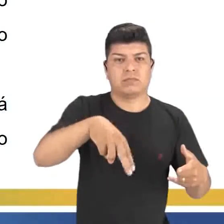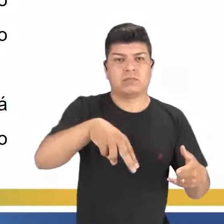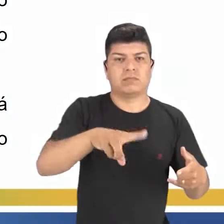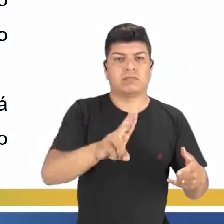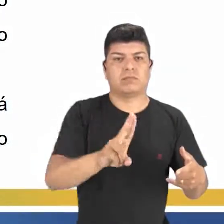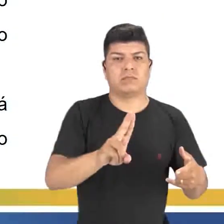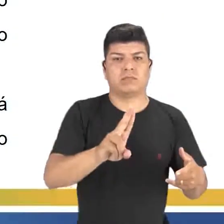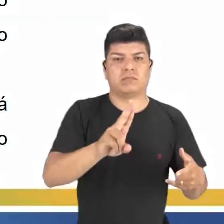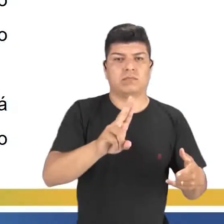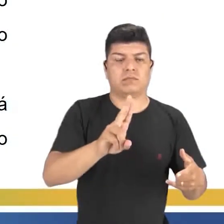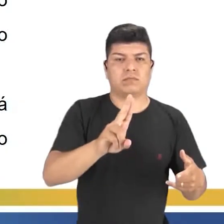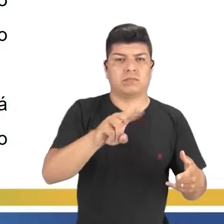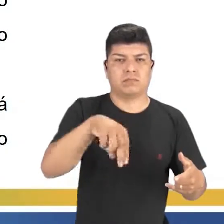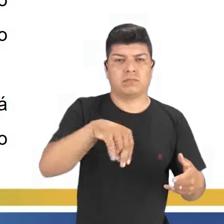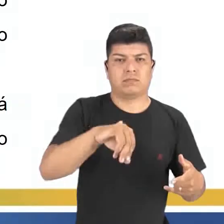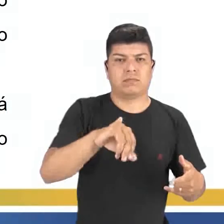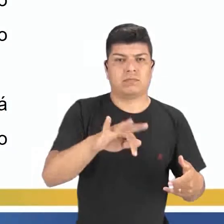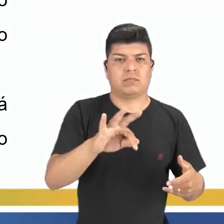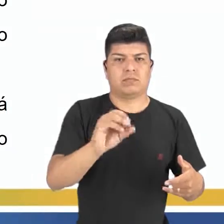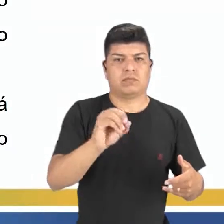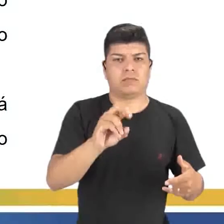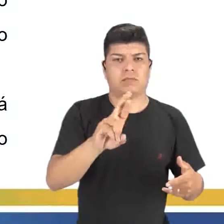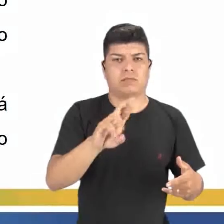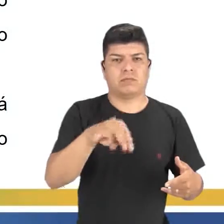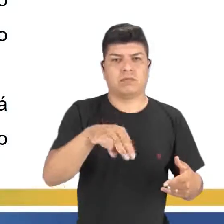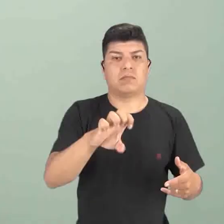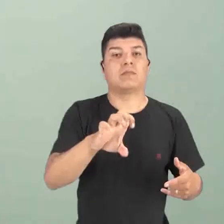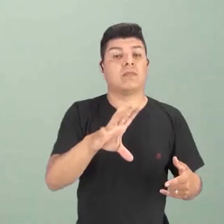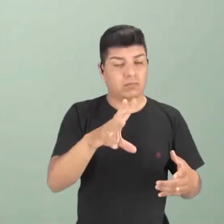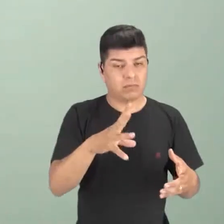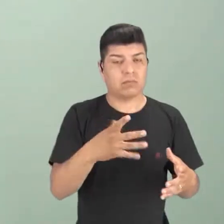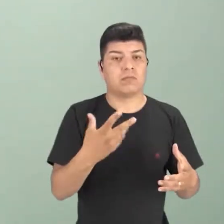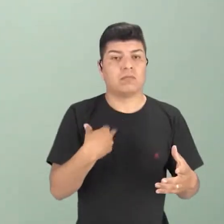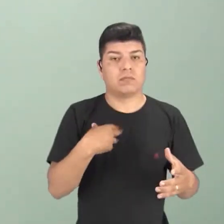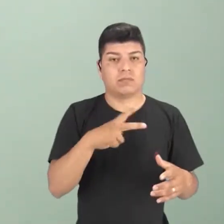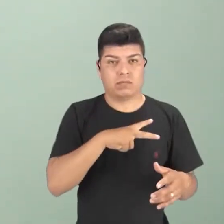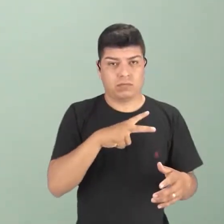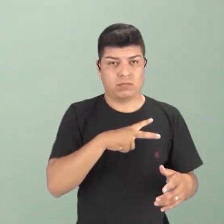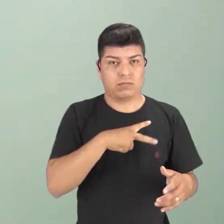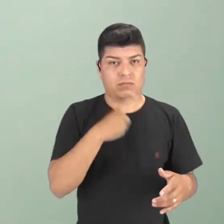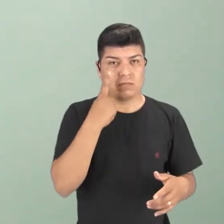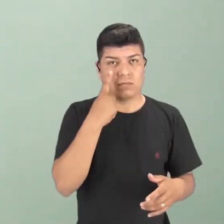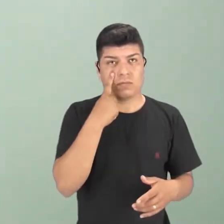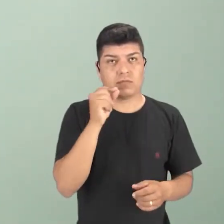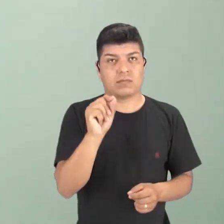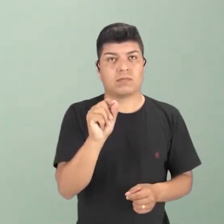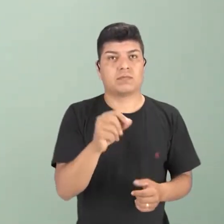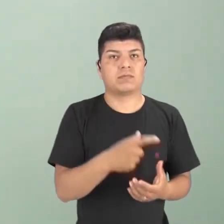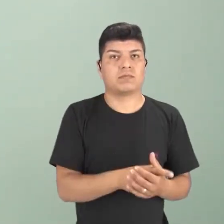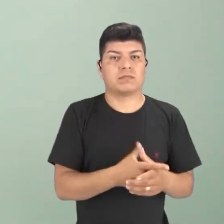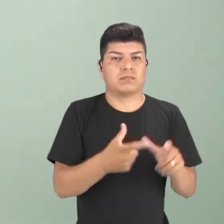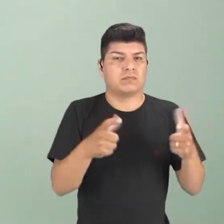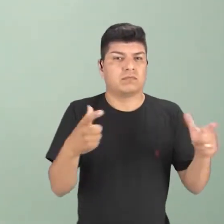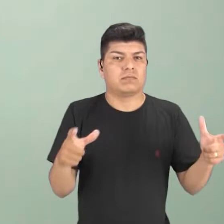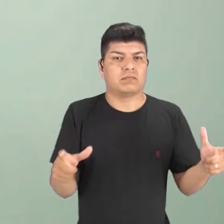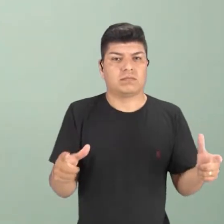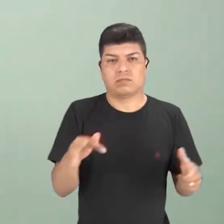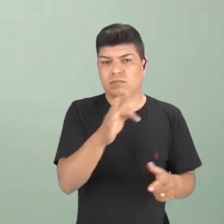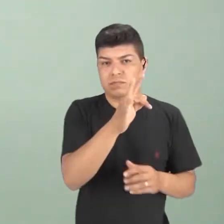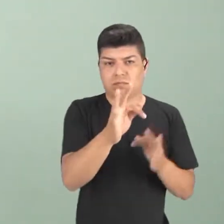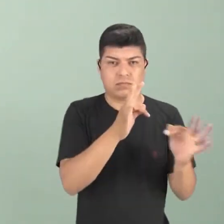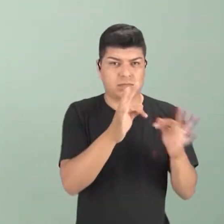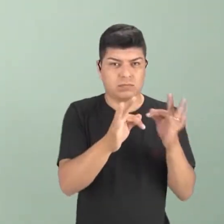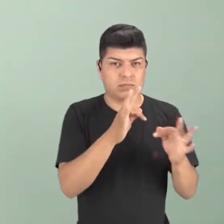e mais fraco o campo magnético externo. Então, isso é uma particularidade. Você observa o seguinte, a grandeza física